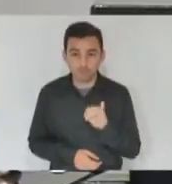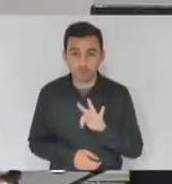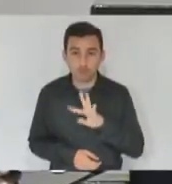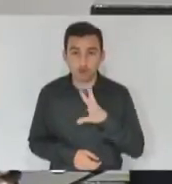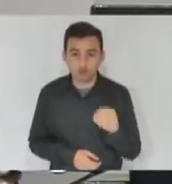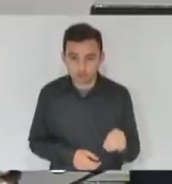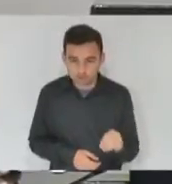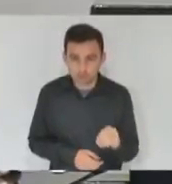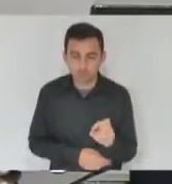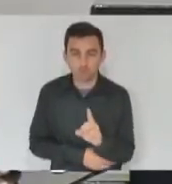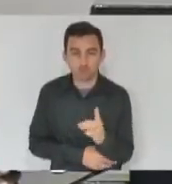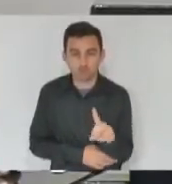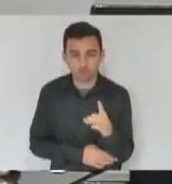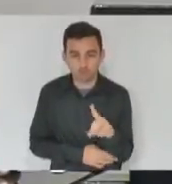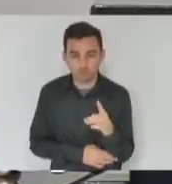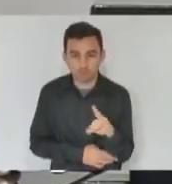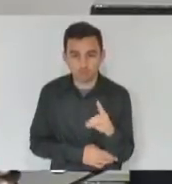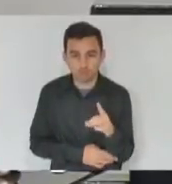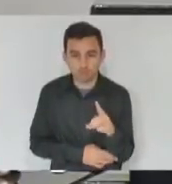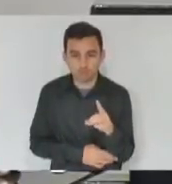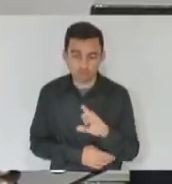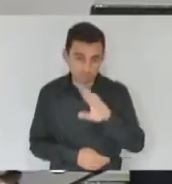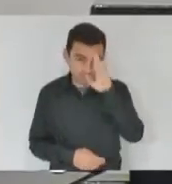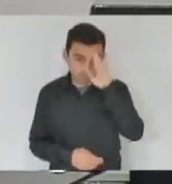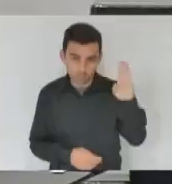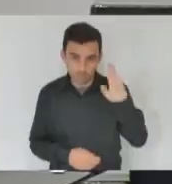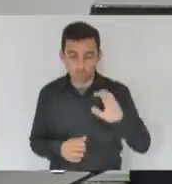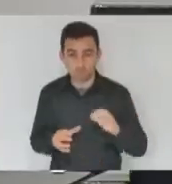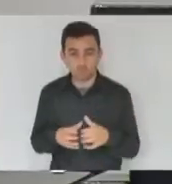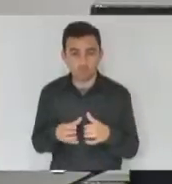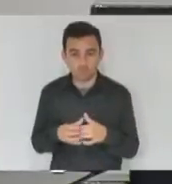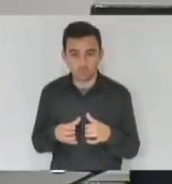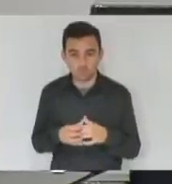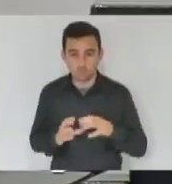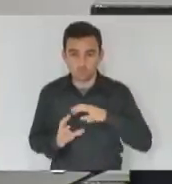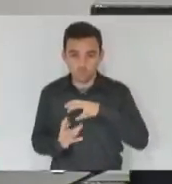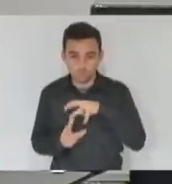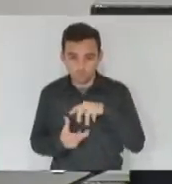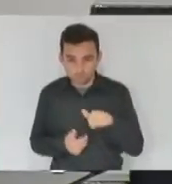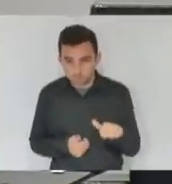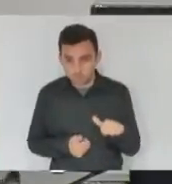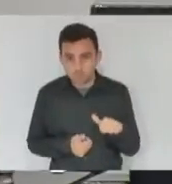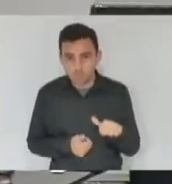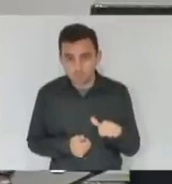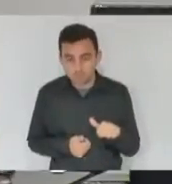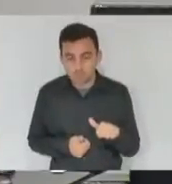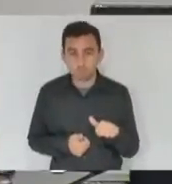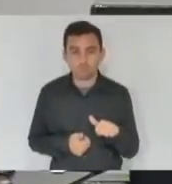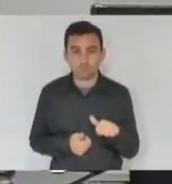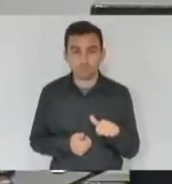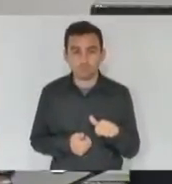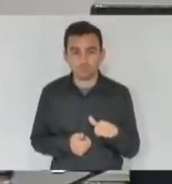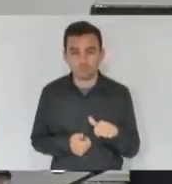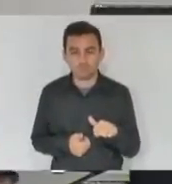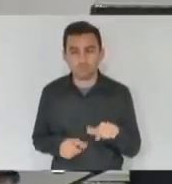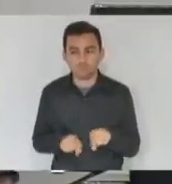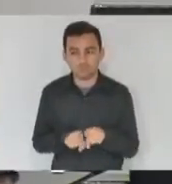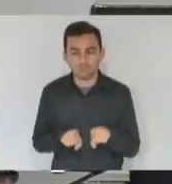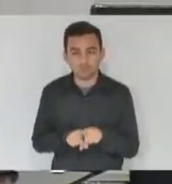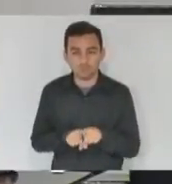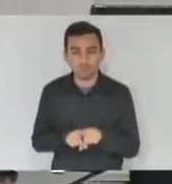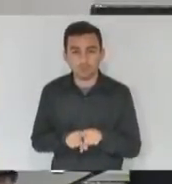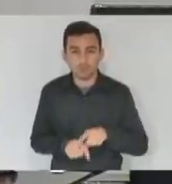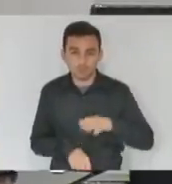de dólares, é um dos principais grupos do mundo em papel e sediado em